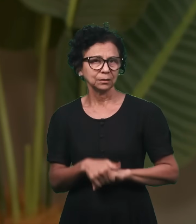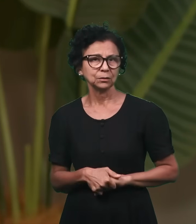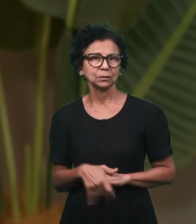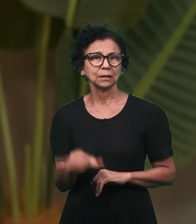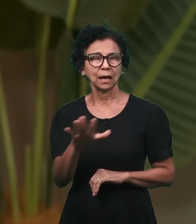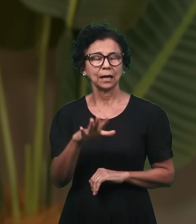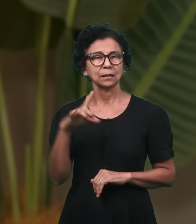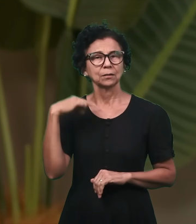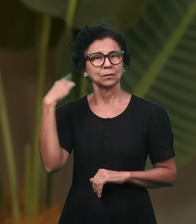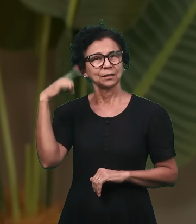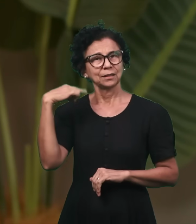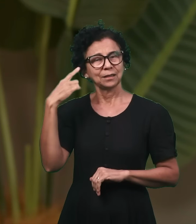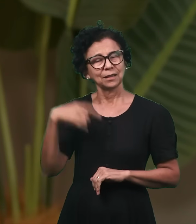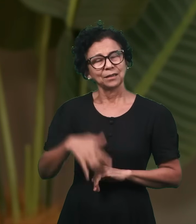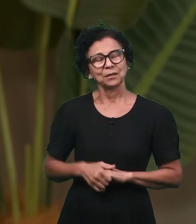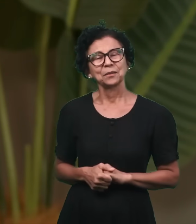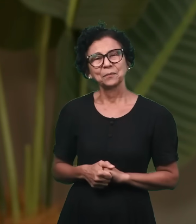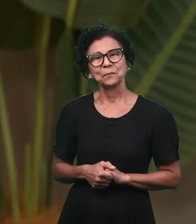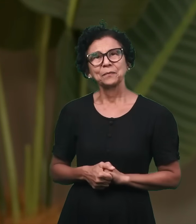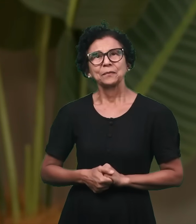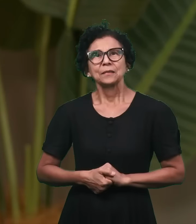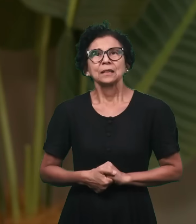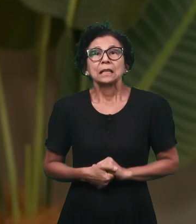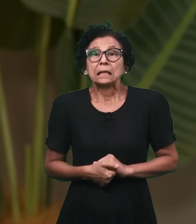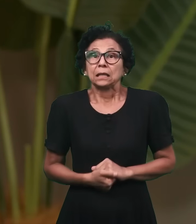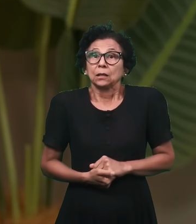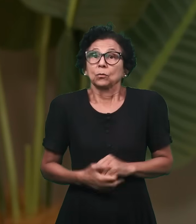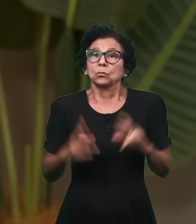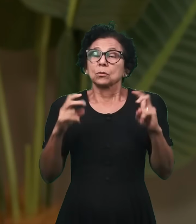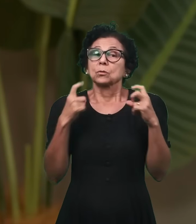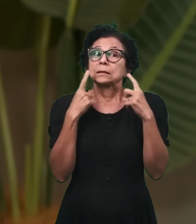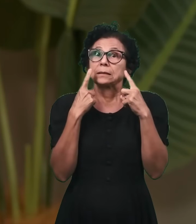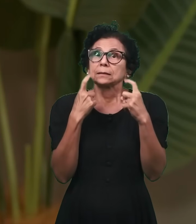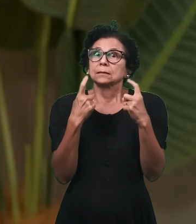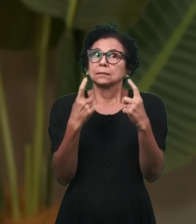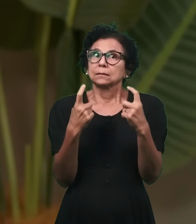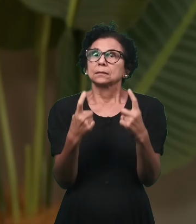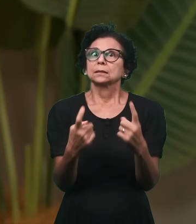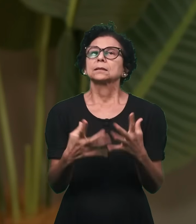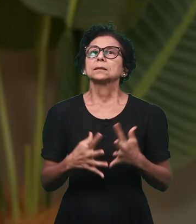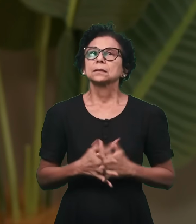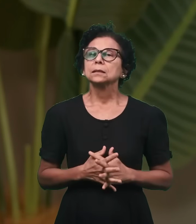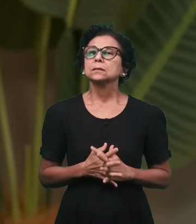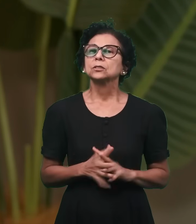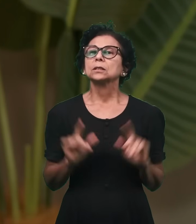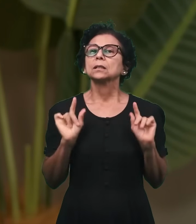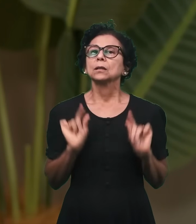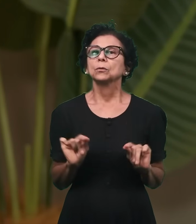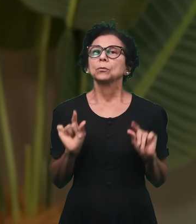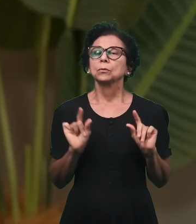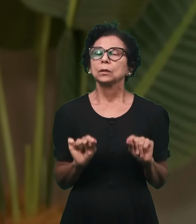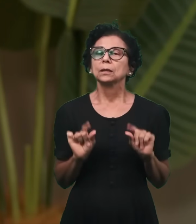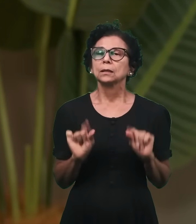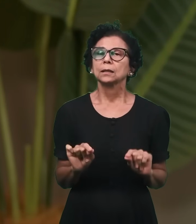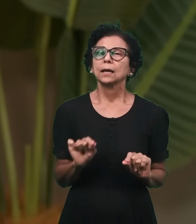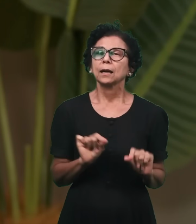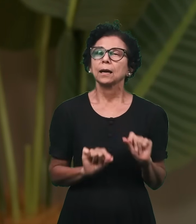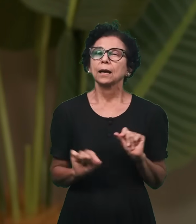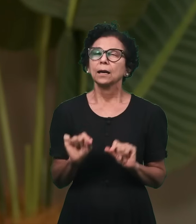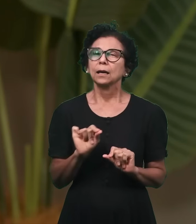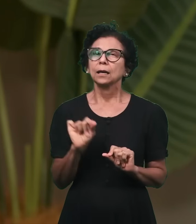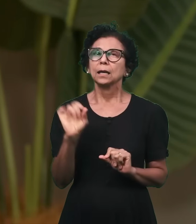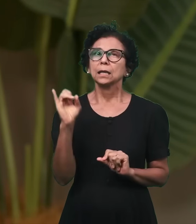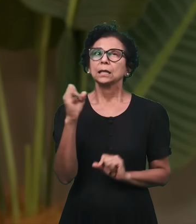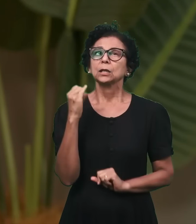vai participar de um assunto super interessante. Nós vamos falar da importância de ter